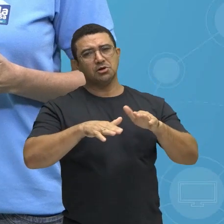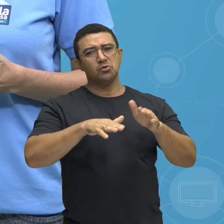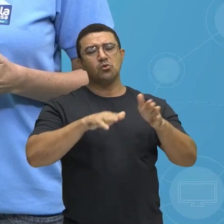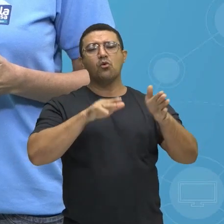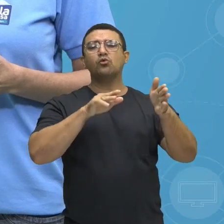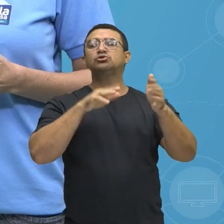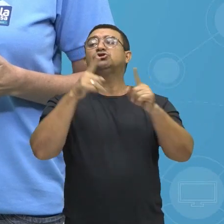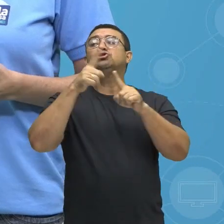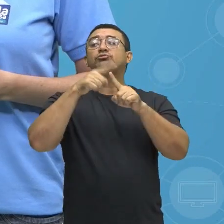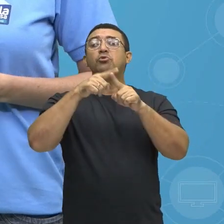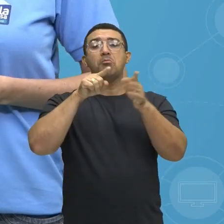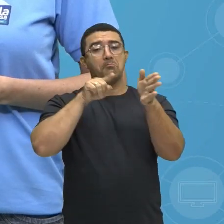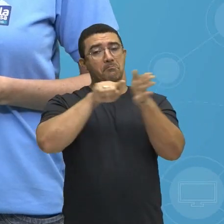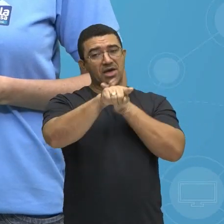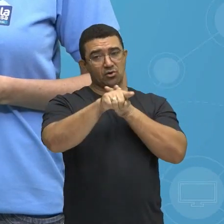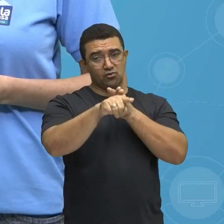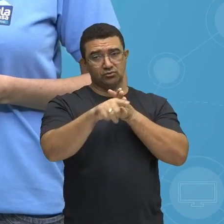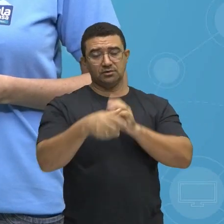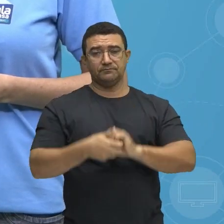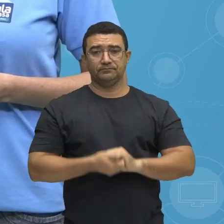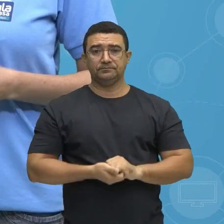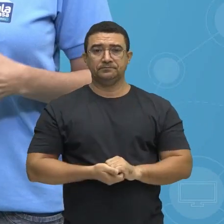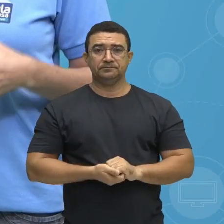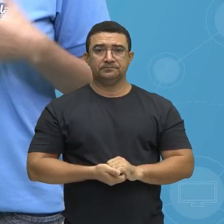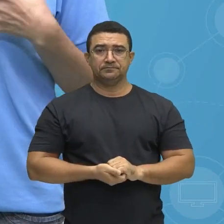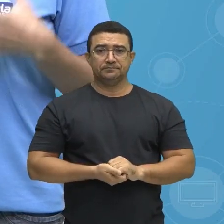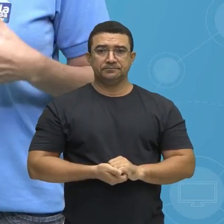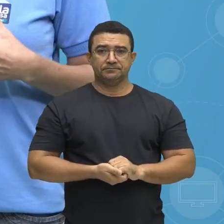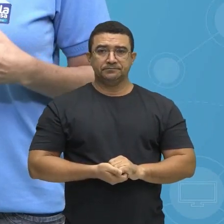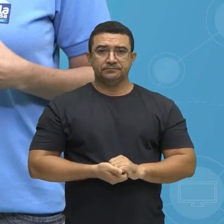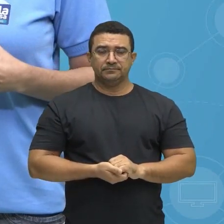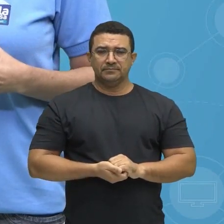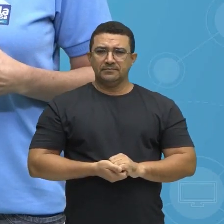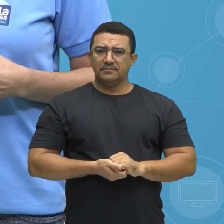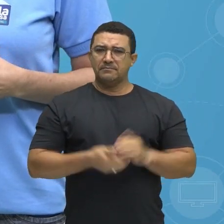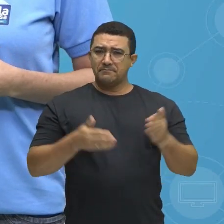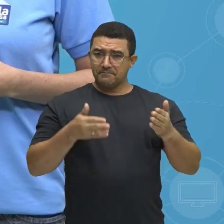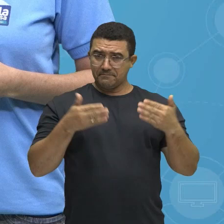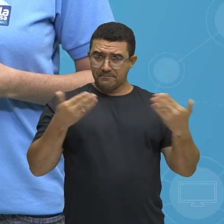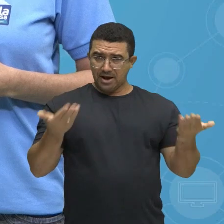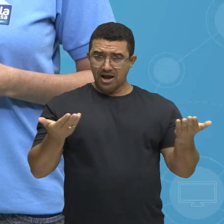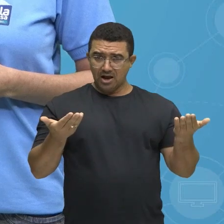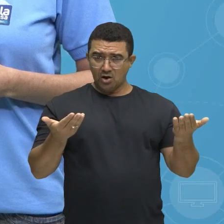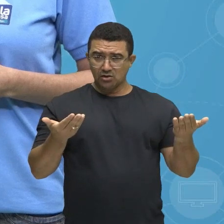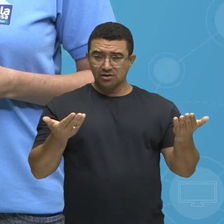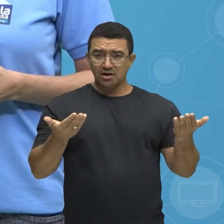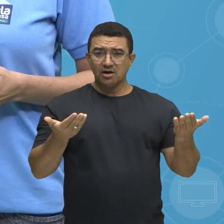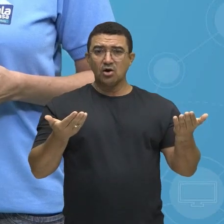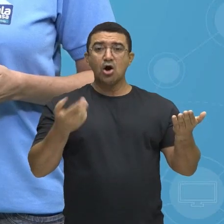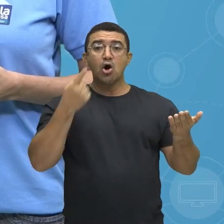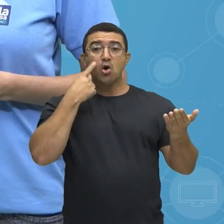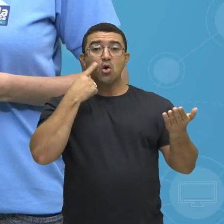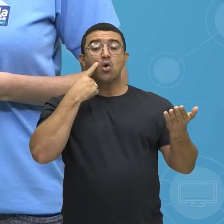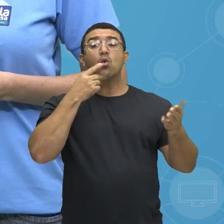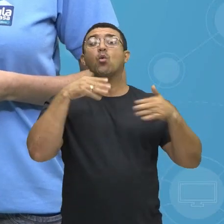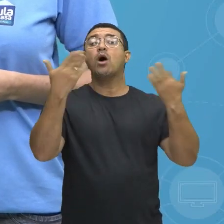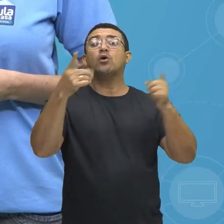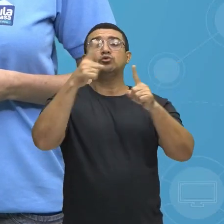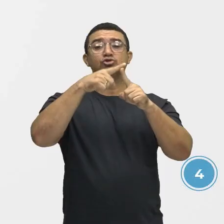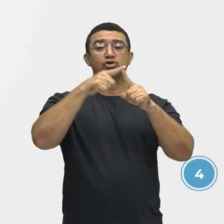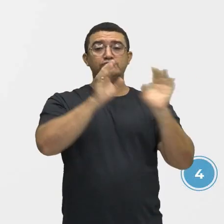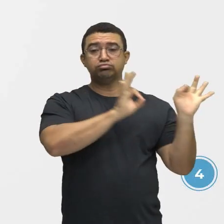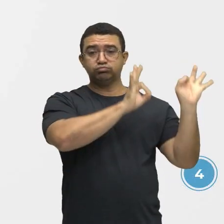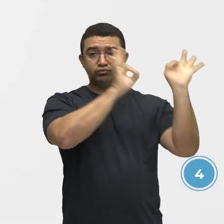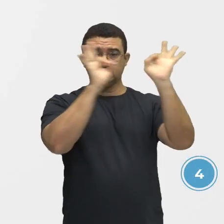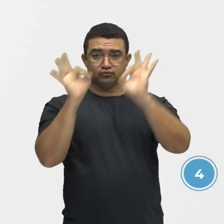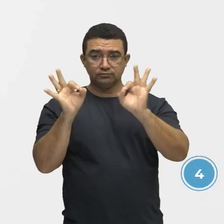informação é específica de acordo com a sua pergunta. Então, mas vamos ver comigo quais são esses tipos de double H words? Acompanha aqui, vamos dar uma